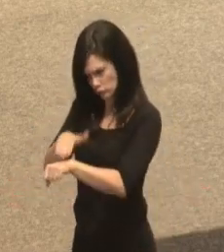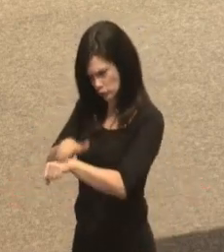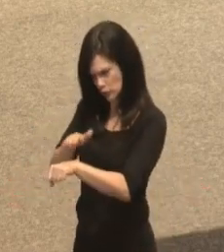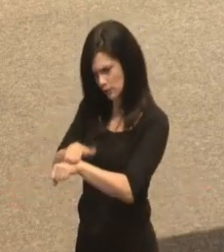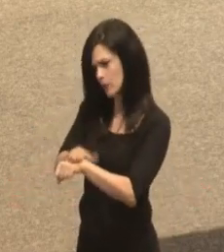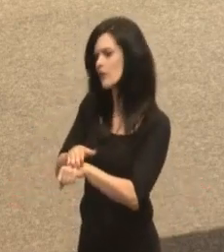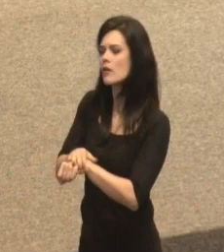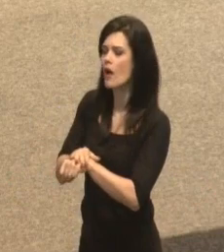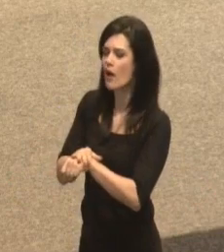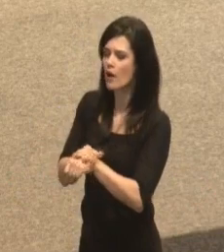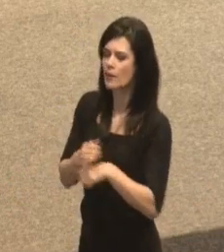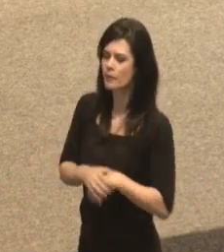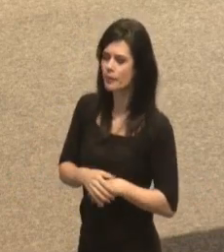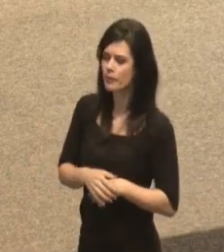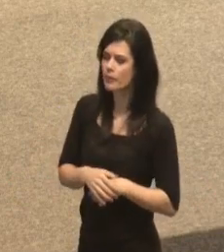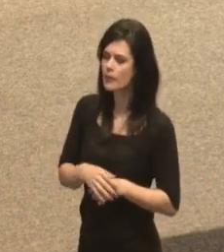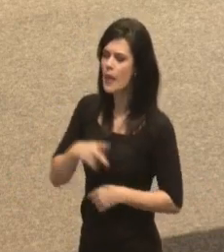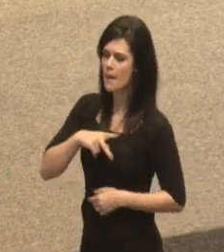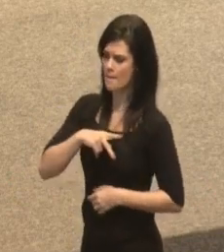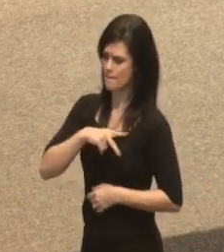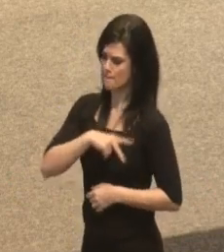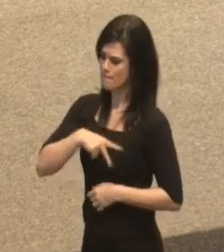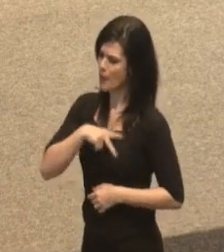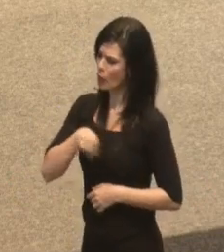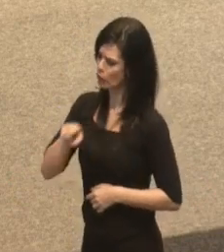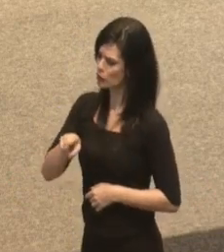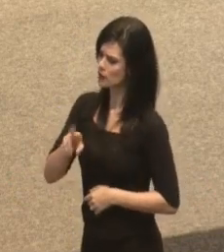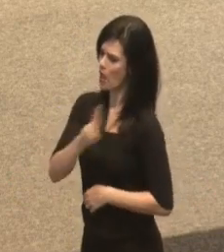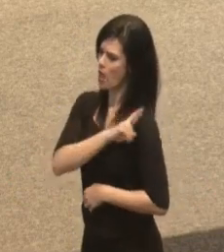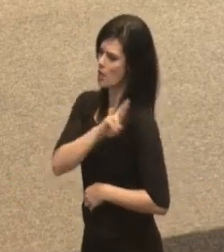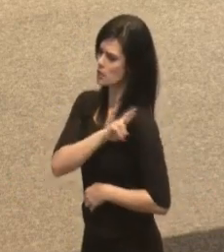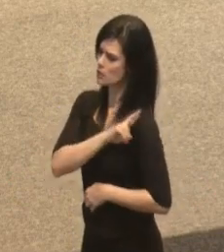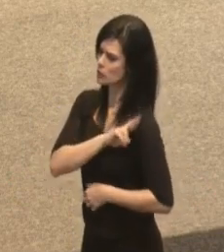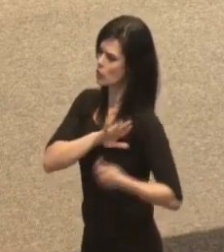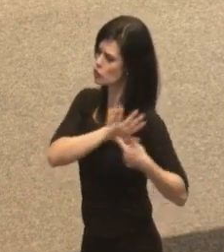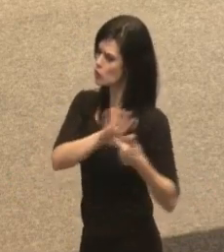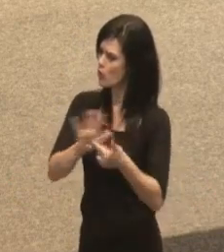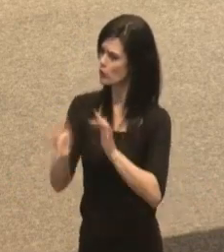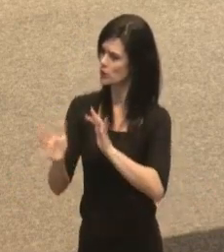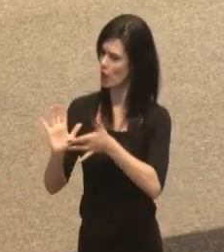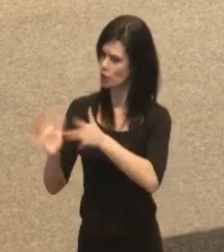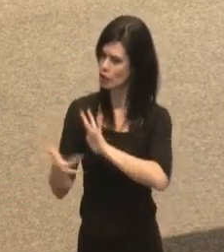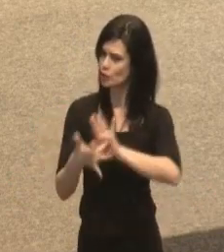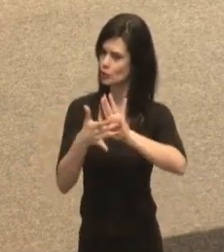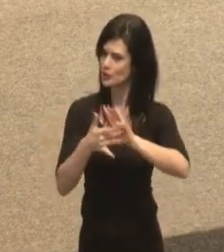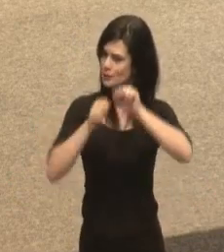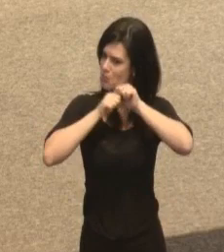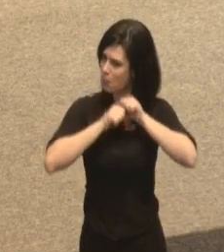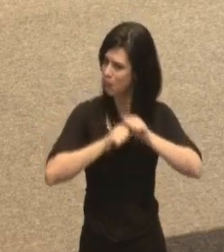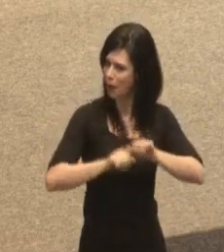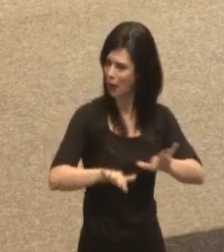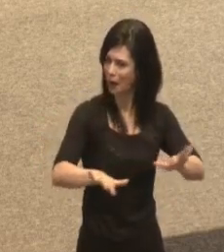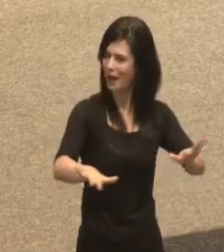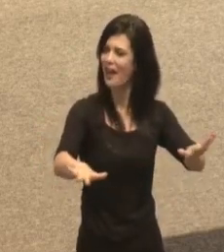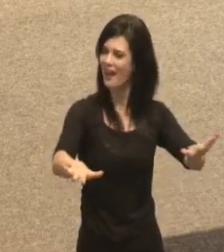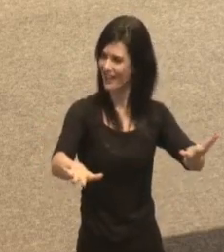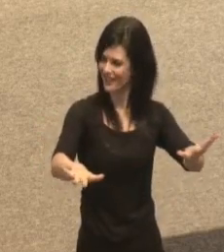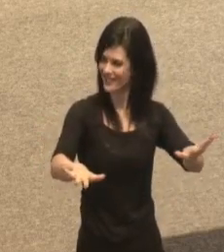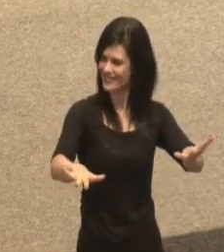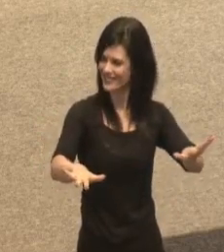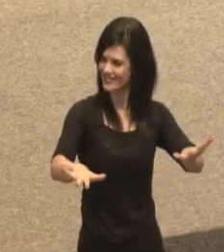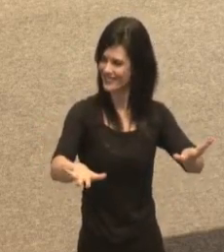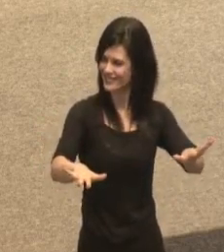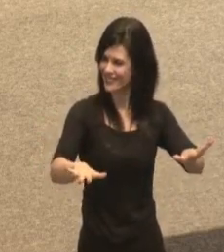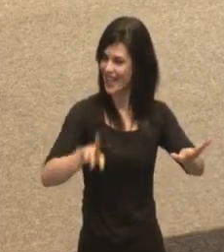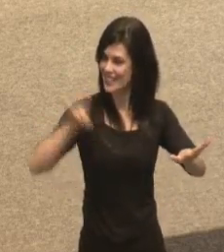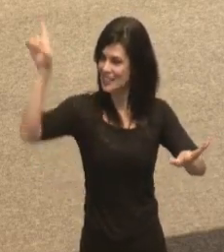nome dele seria conhecido através de Paulo, tanto dos judeus quanto dos gentios e de reis. Deus queria que Paulo